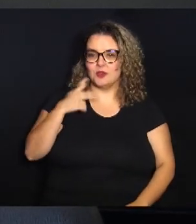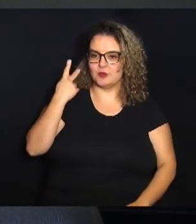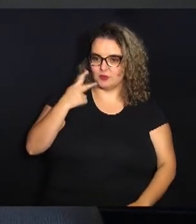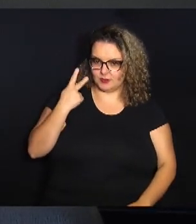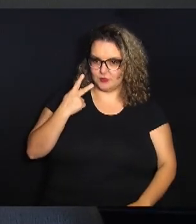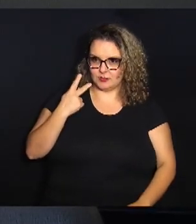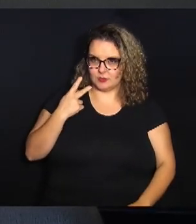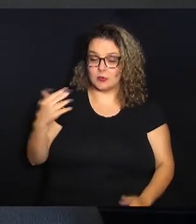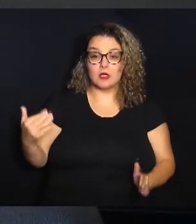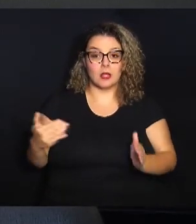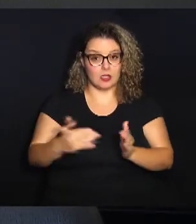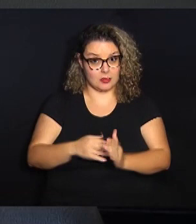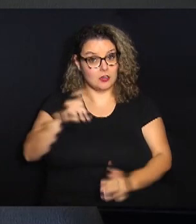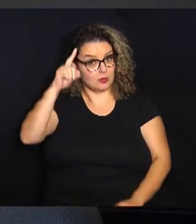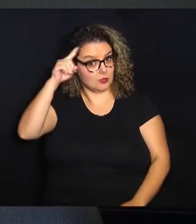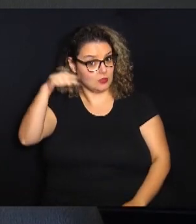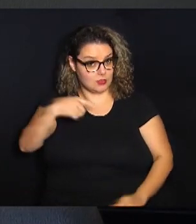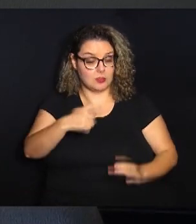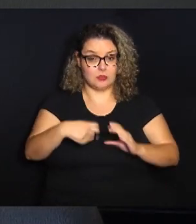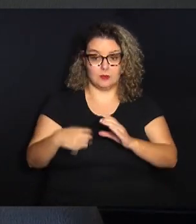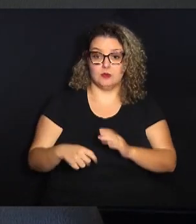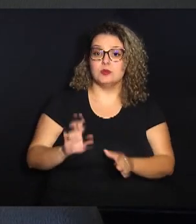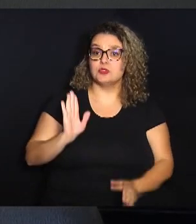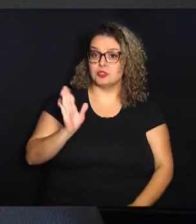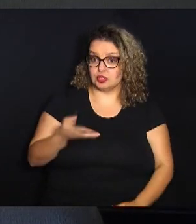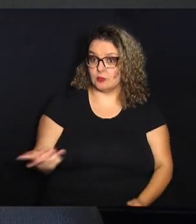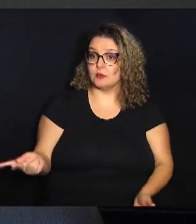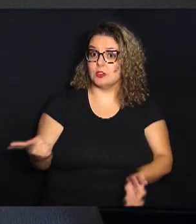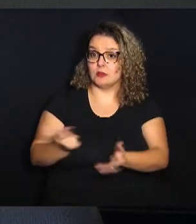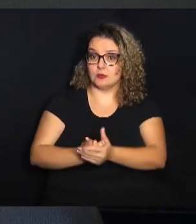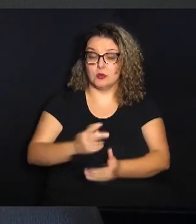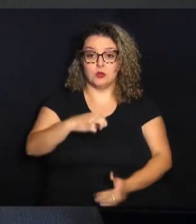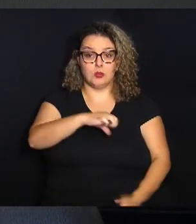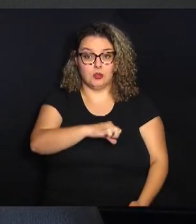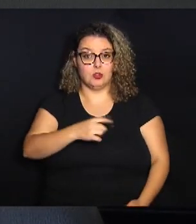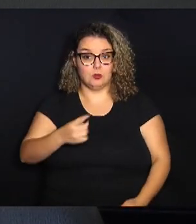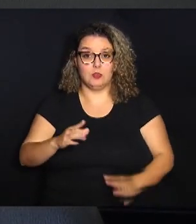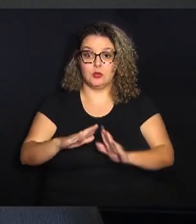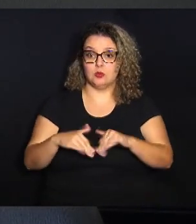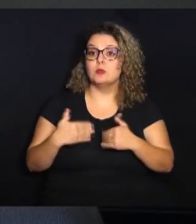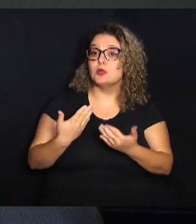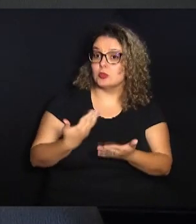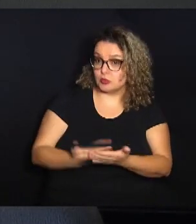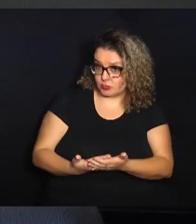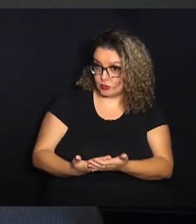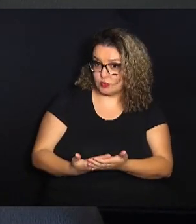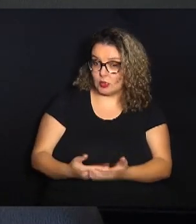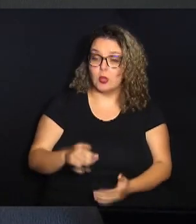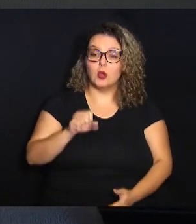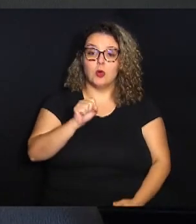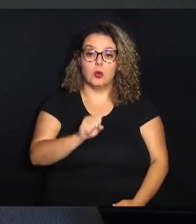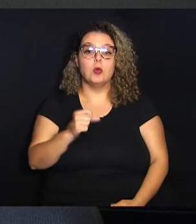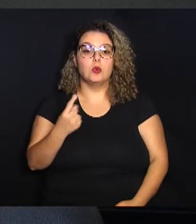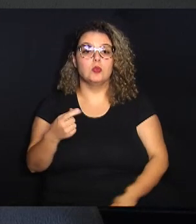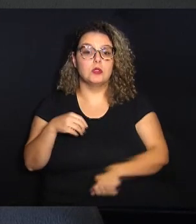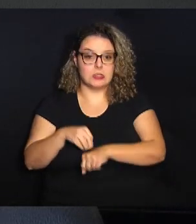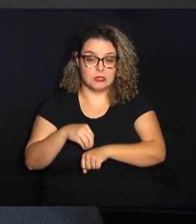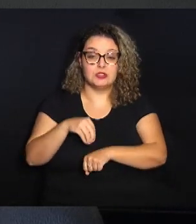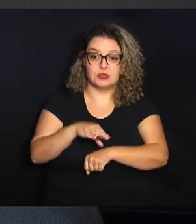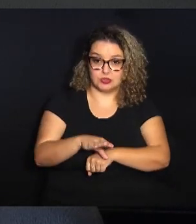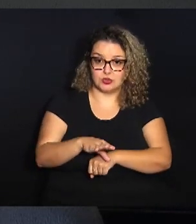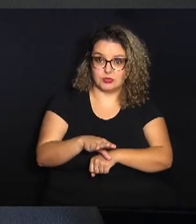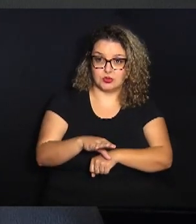que até o dia desta gravação já protocolou 91 requerimentos, 81